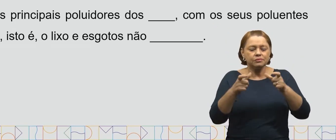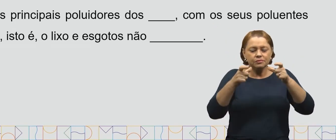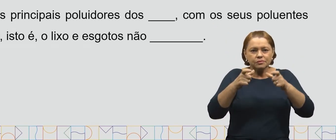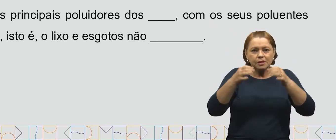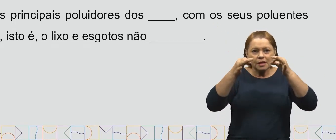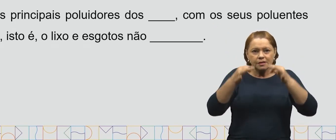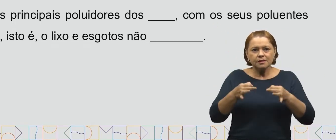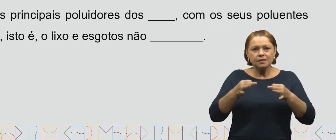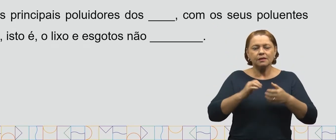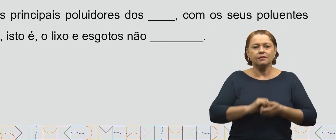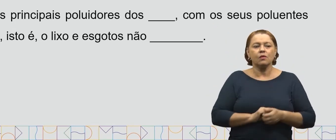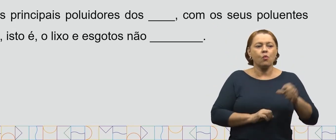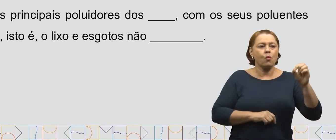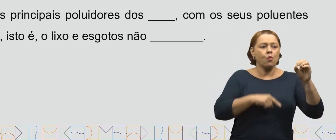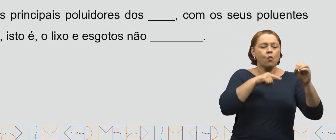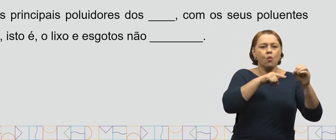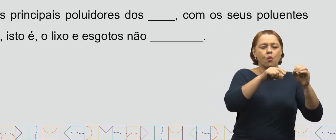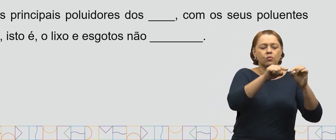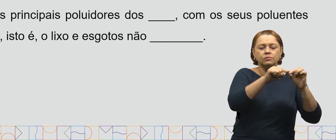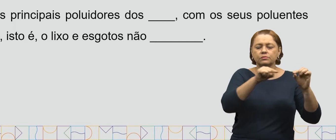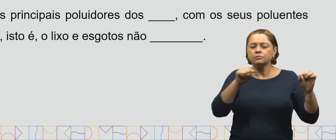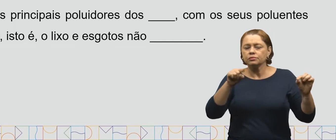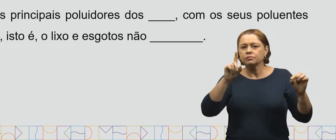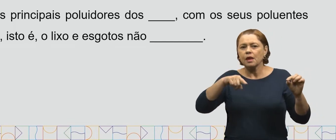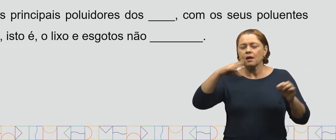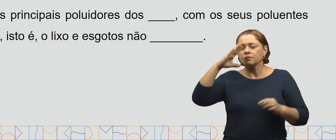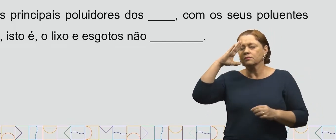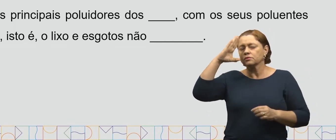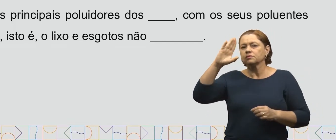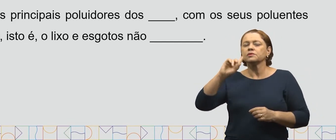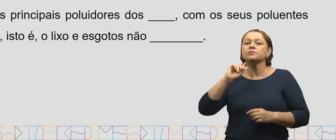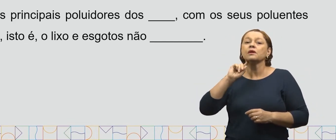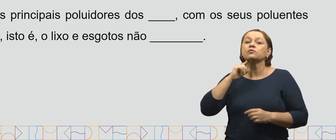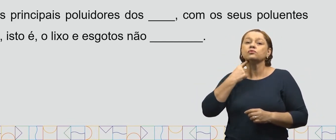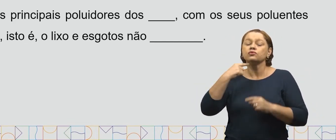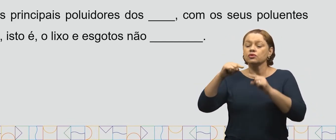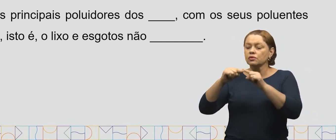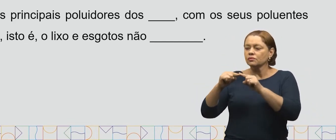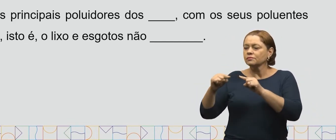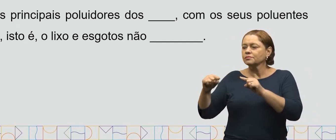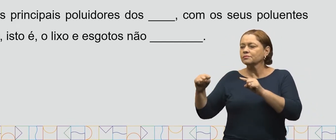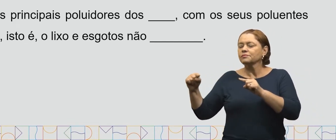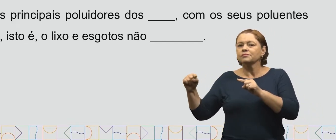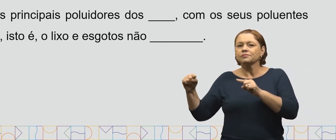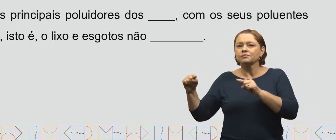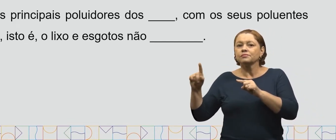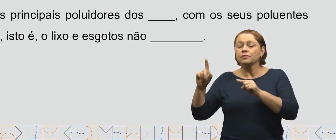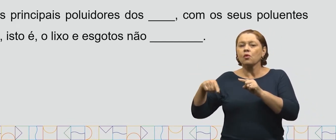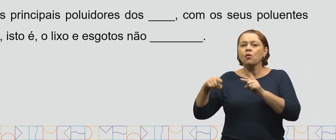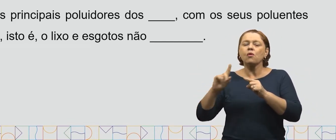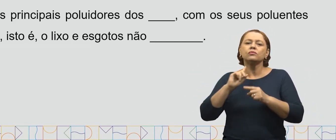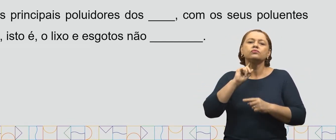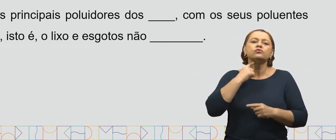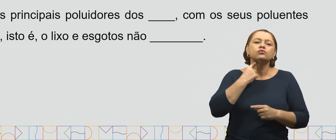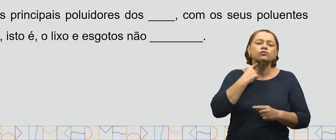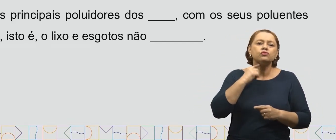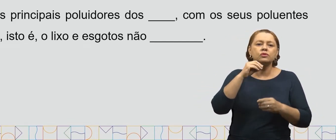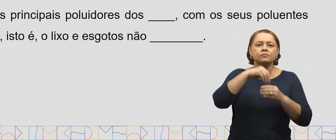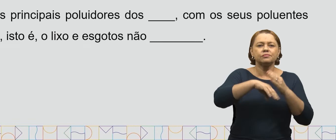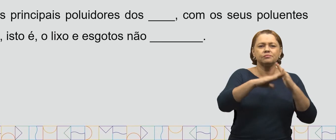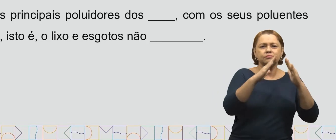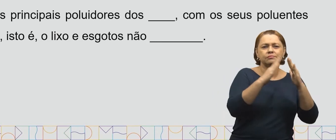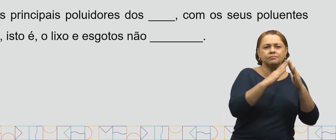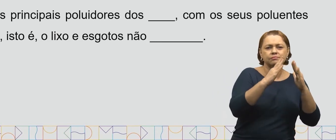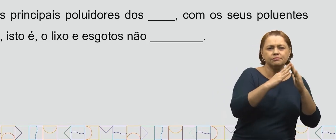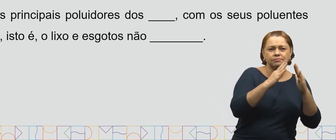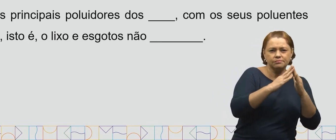O espaço é um dos principais poluidores dos espaços, com os seus poluentes de origem doméstica,